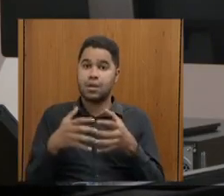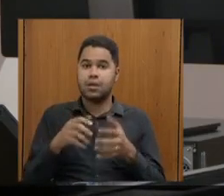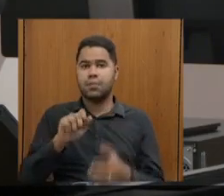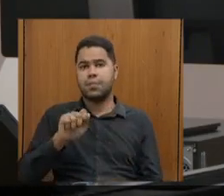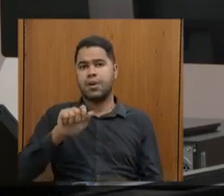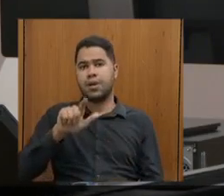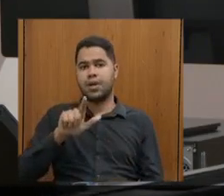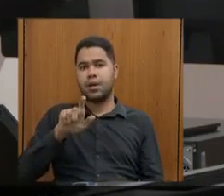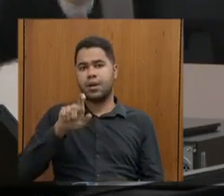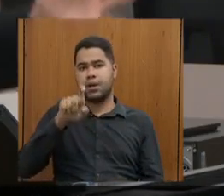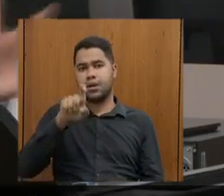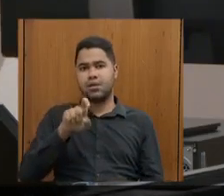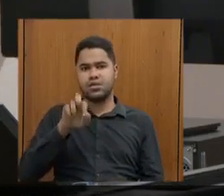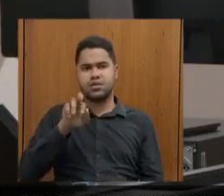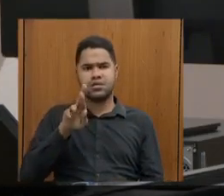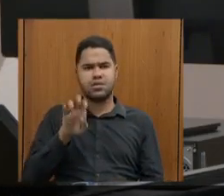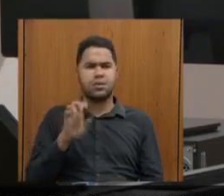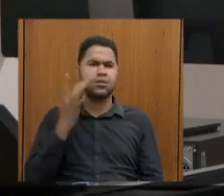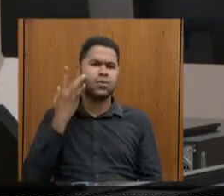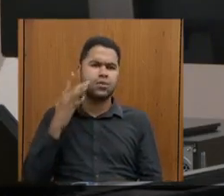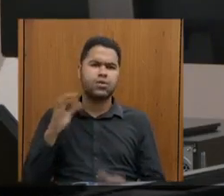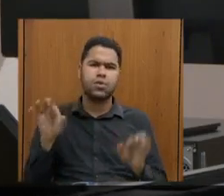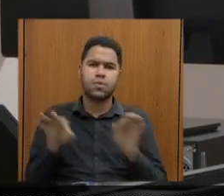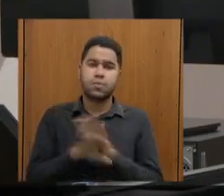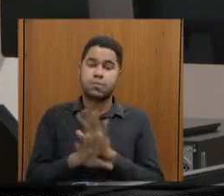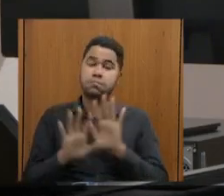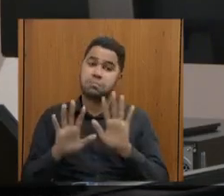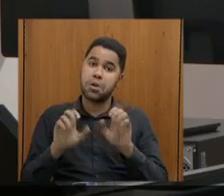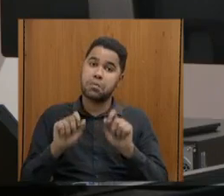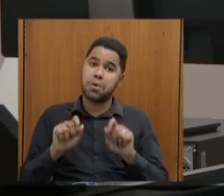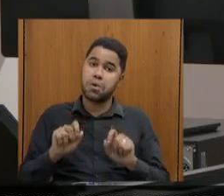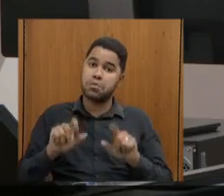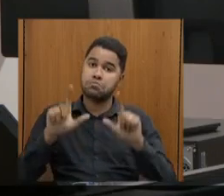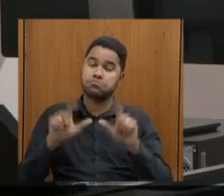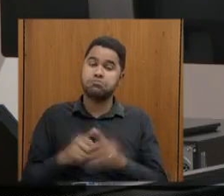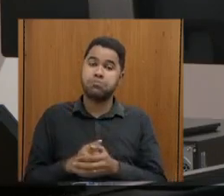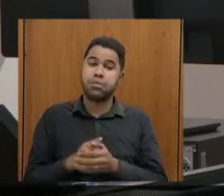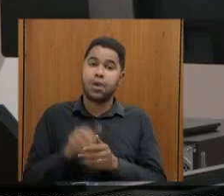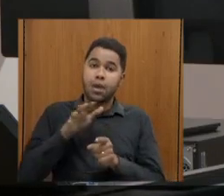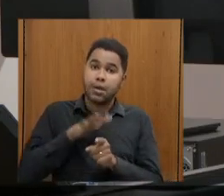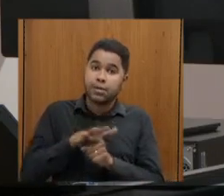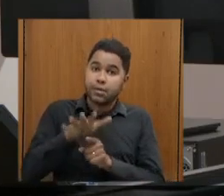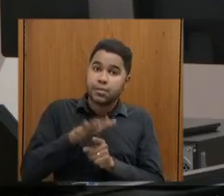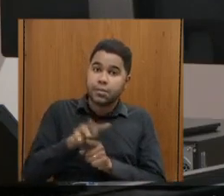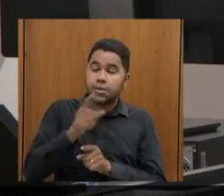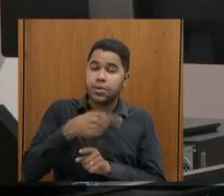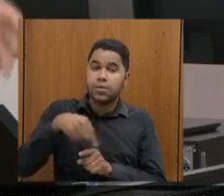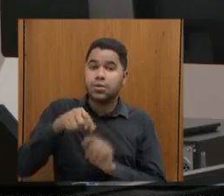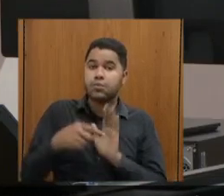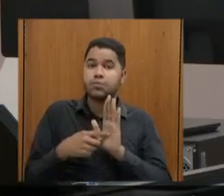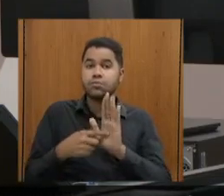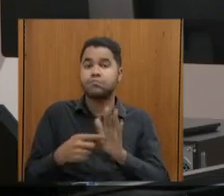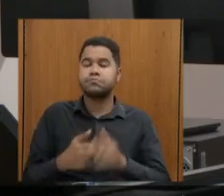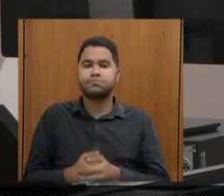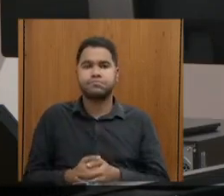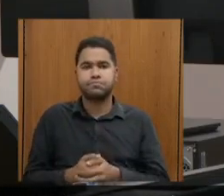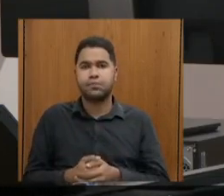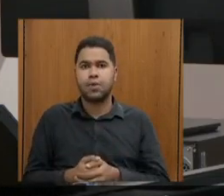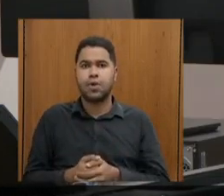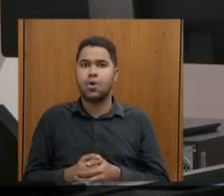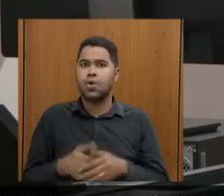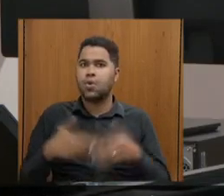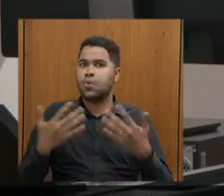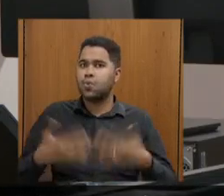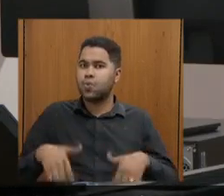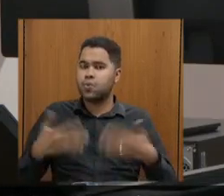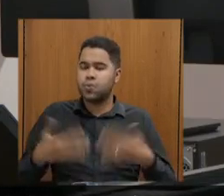Alexandre não sei se ela já tá completa mas eu acho que ela pode ser aumentada Por que a demanda que a gente tem mandado para ele é muito